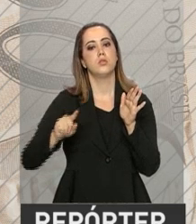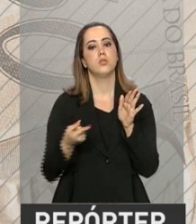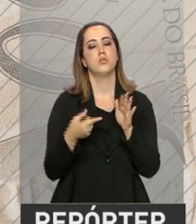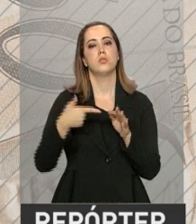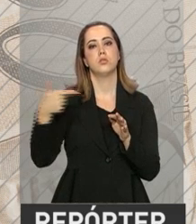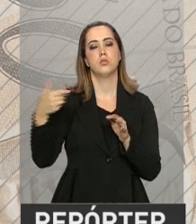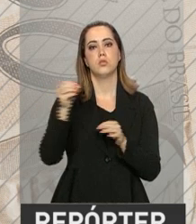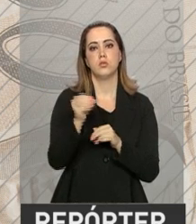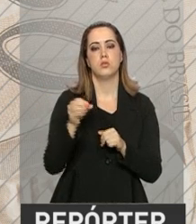3,51 por cento